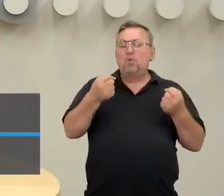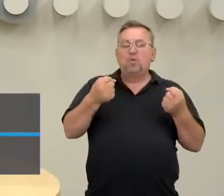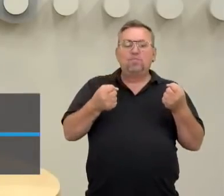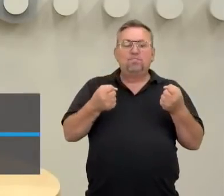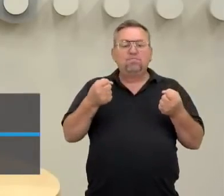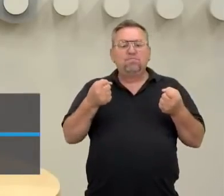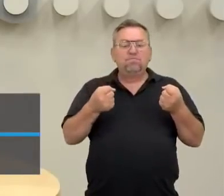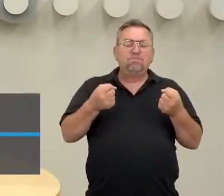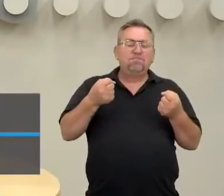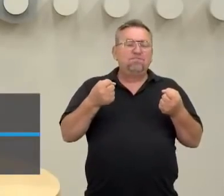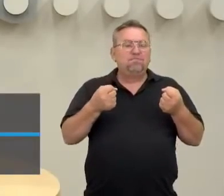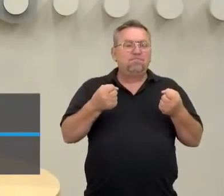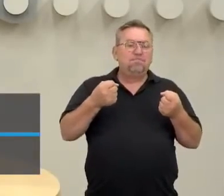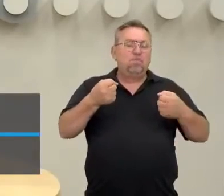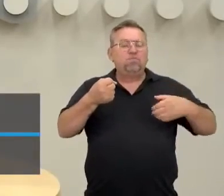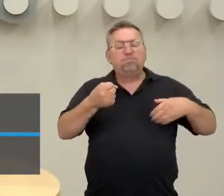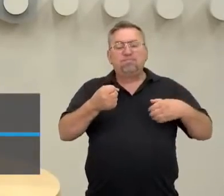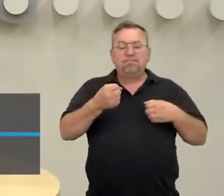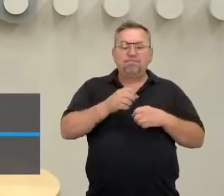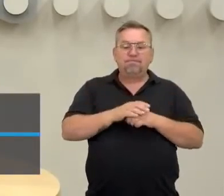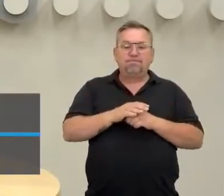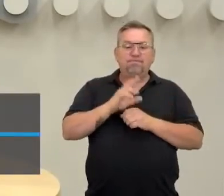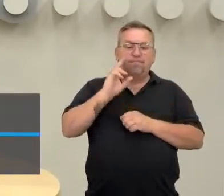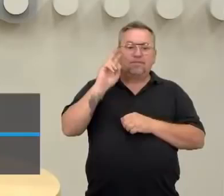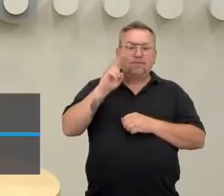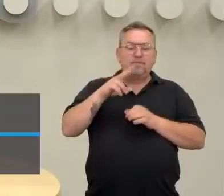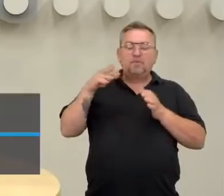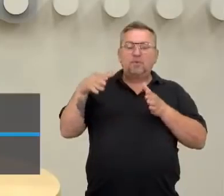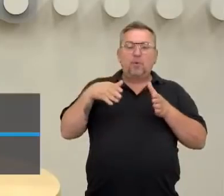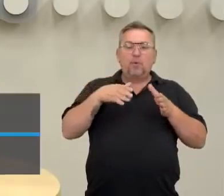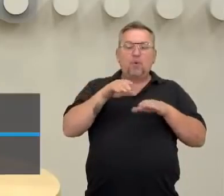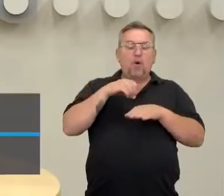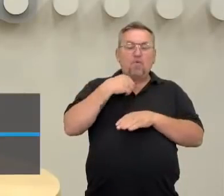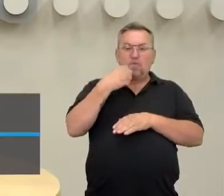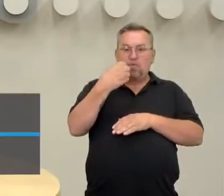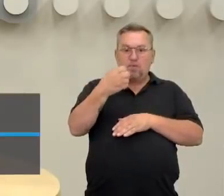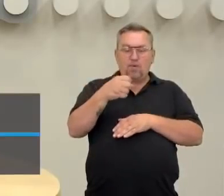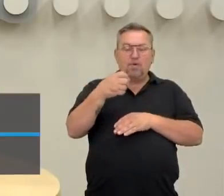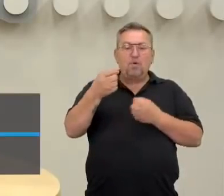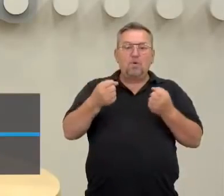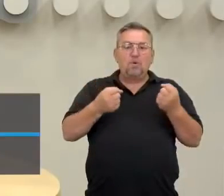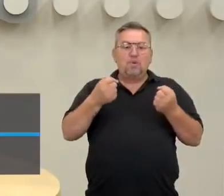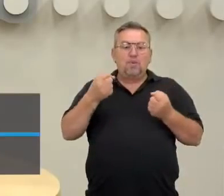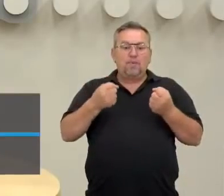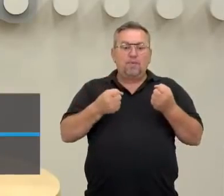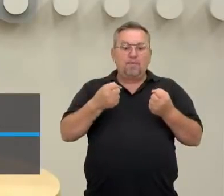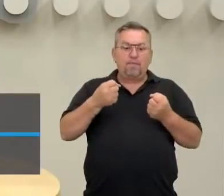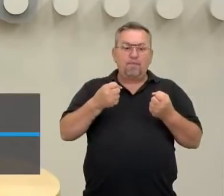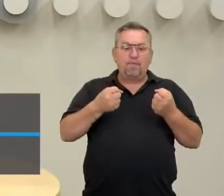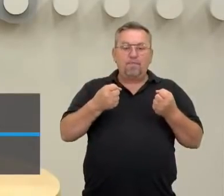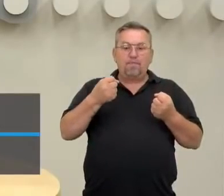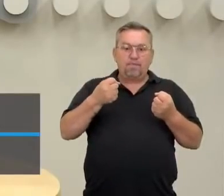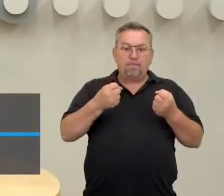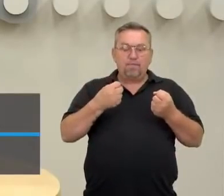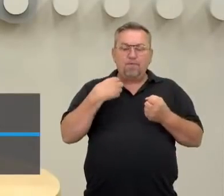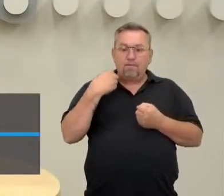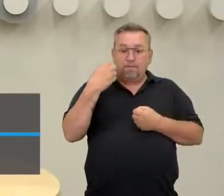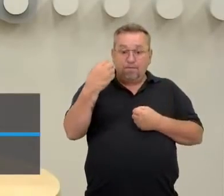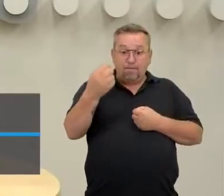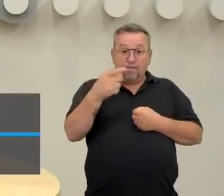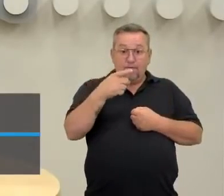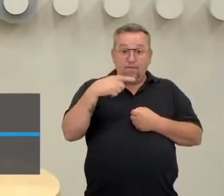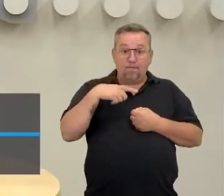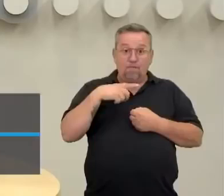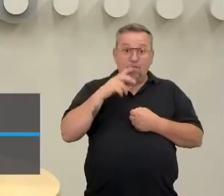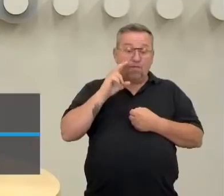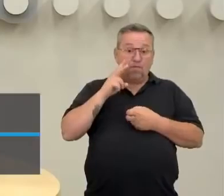seu carro, né, o seu pai, você está dentro de um veículo, né, vocês estão dirigindo numa marginal. Você pode até